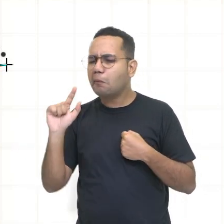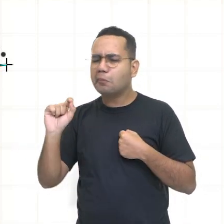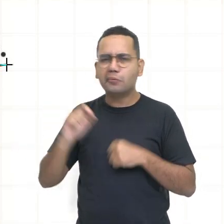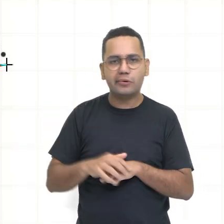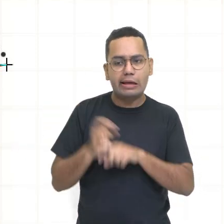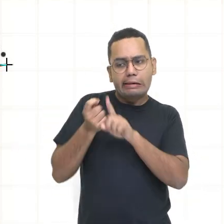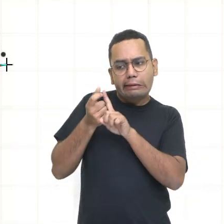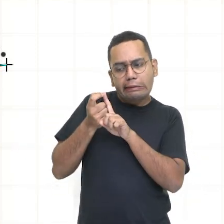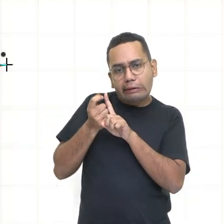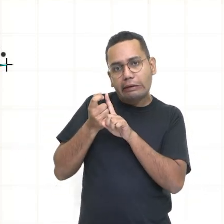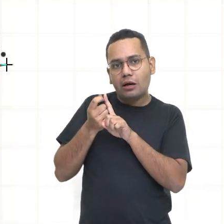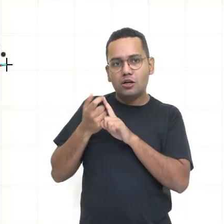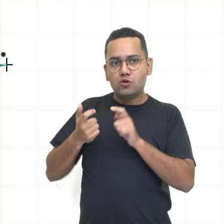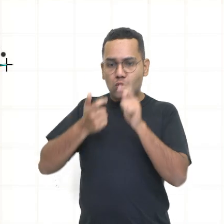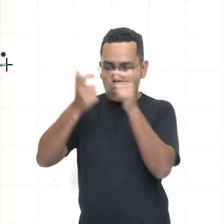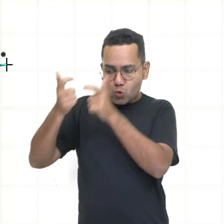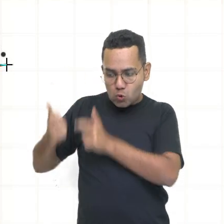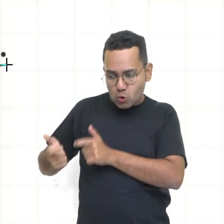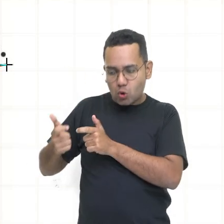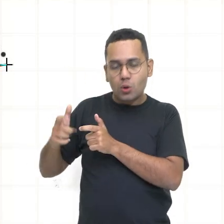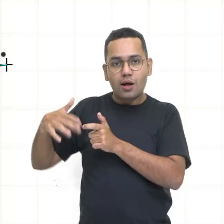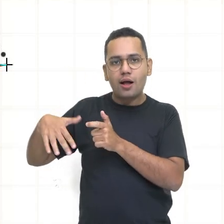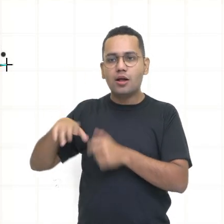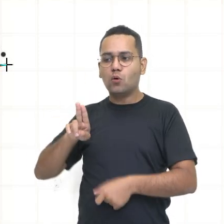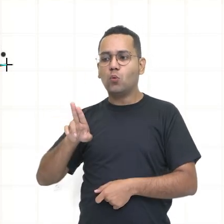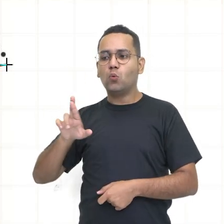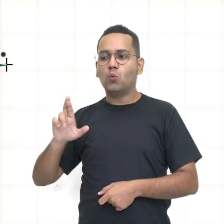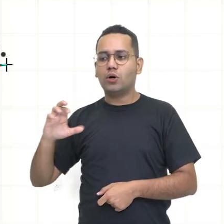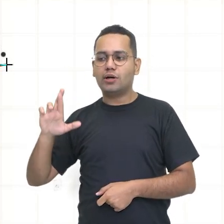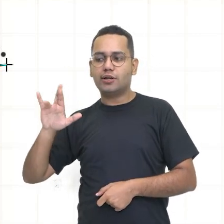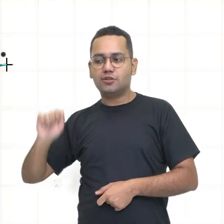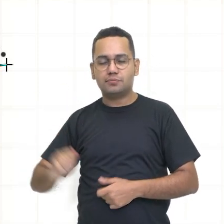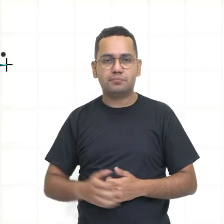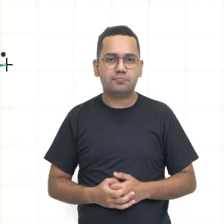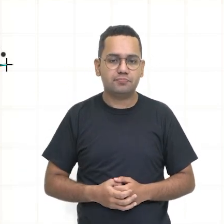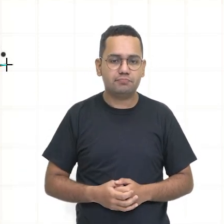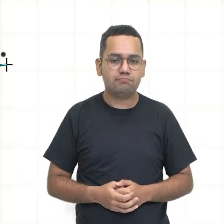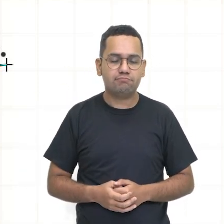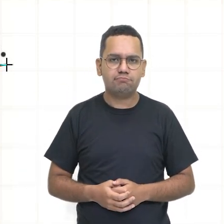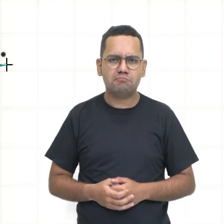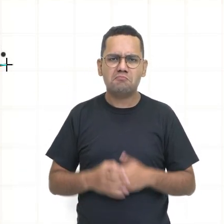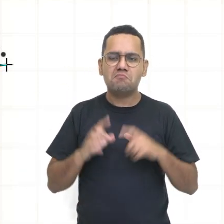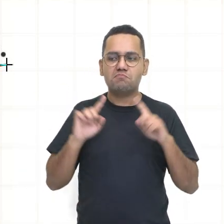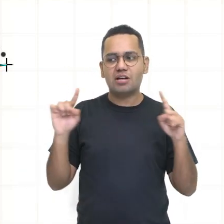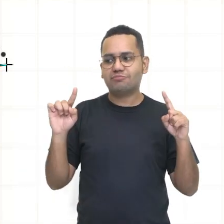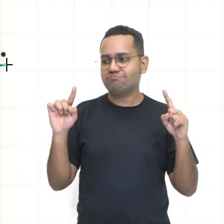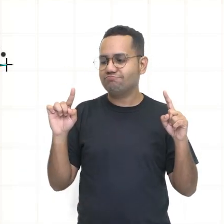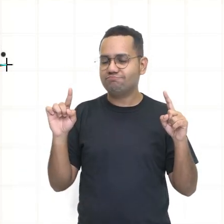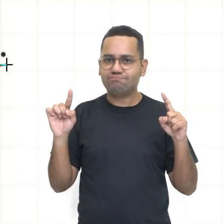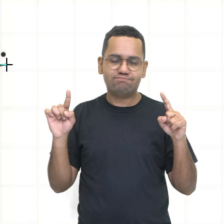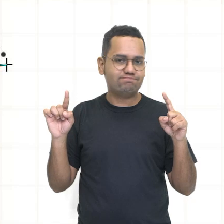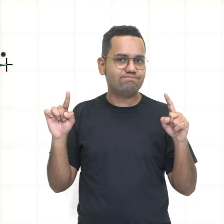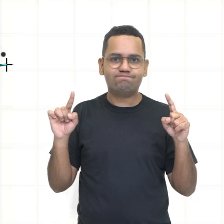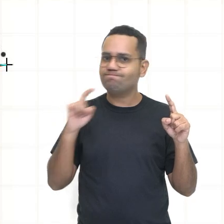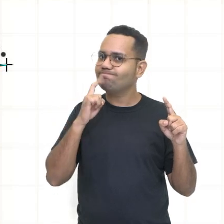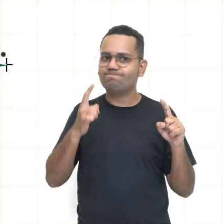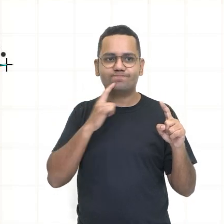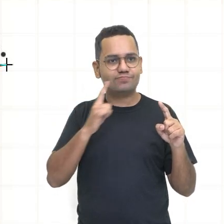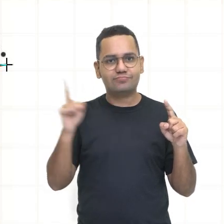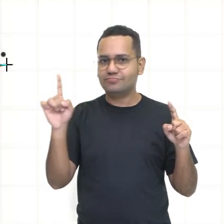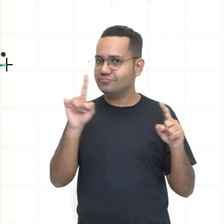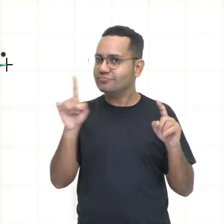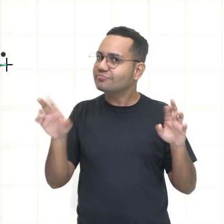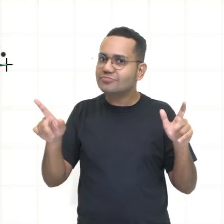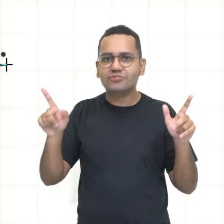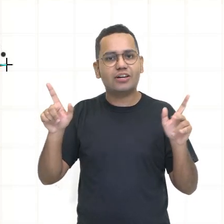estava ali concentrado numa região chamada Ucrânia. Só que isso não aconteceu. A batalha contra a